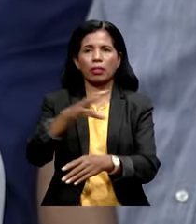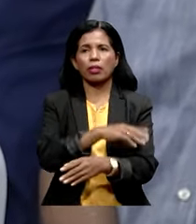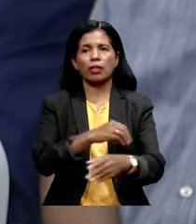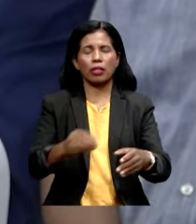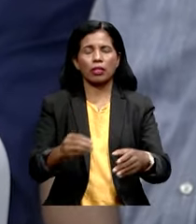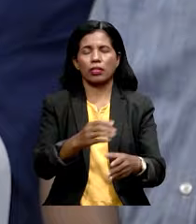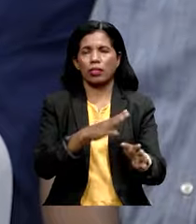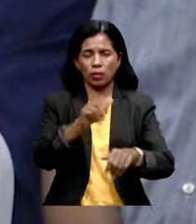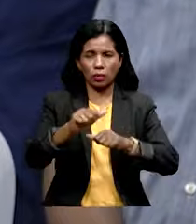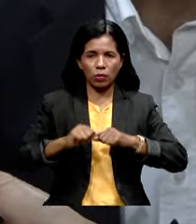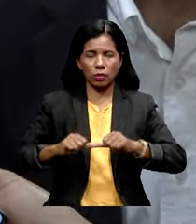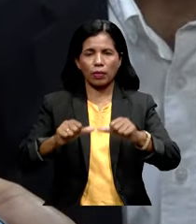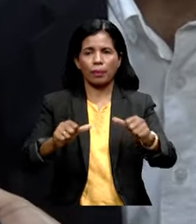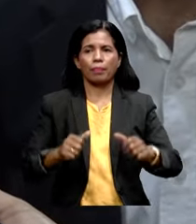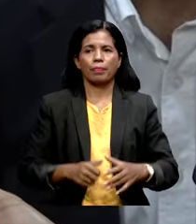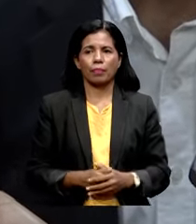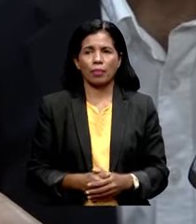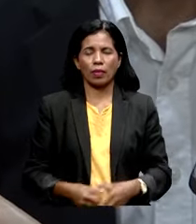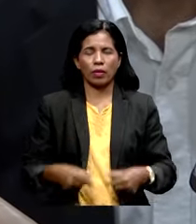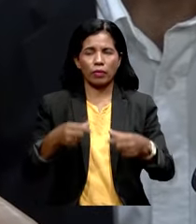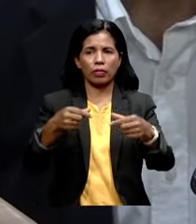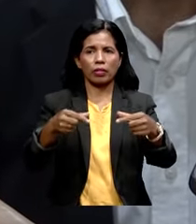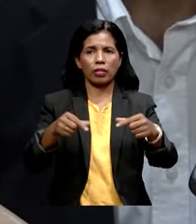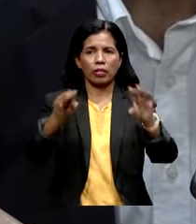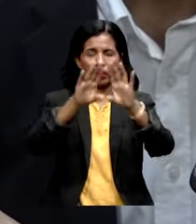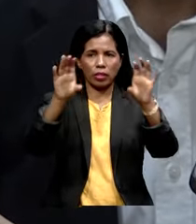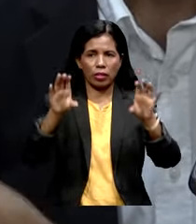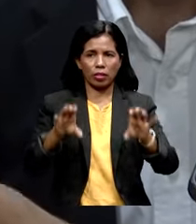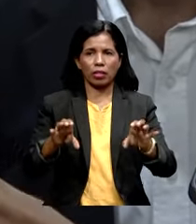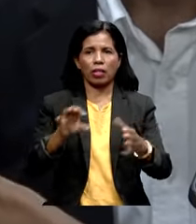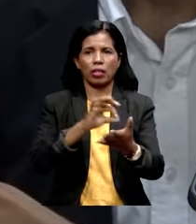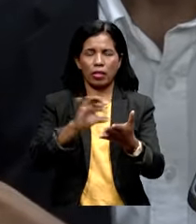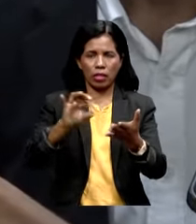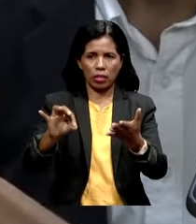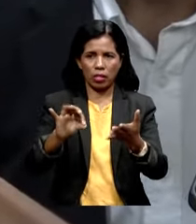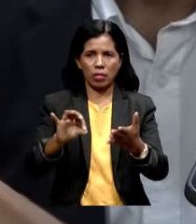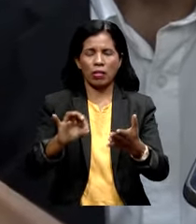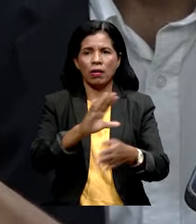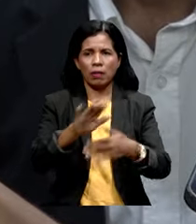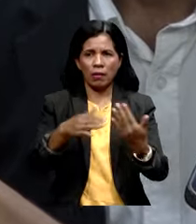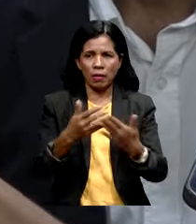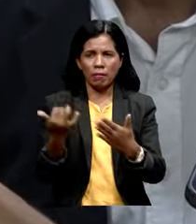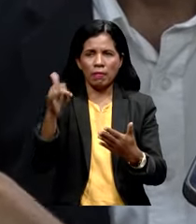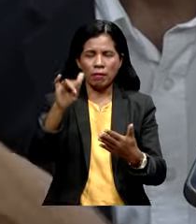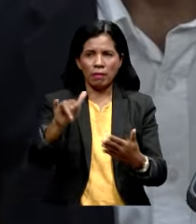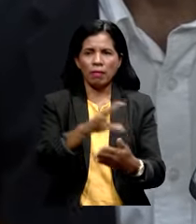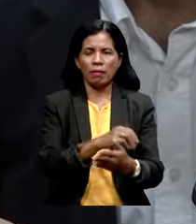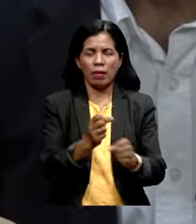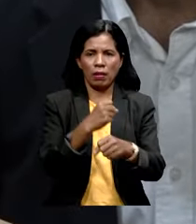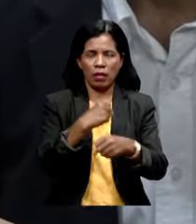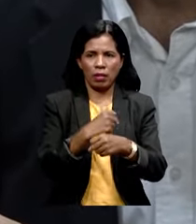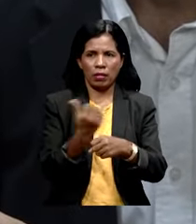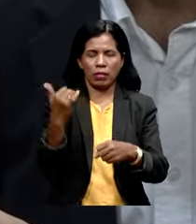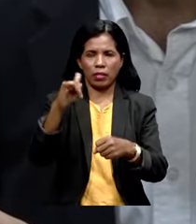BMAC Silau. Atribui certidão, registro, operação, né? Sira, bela halona ser